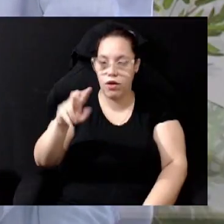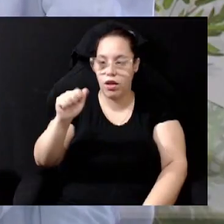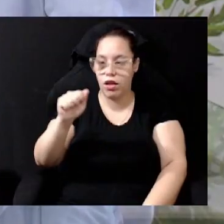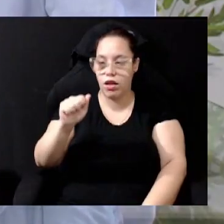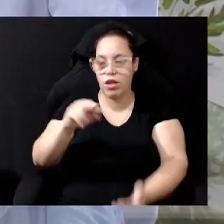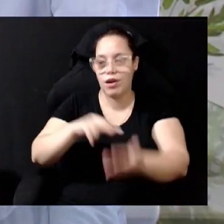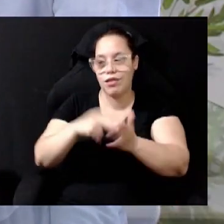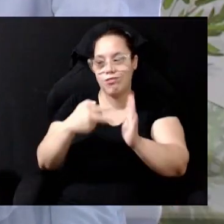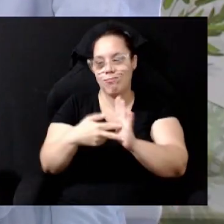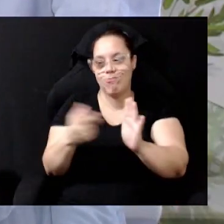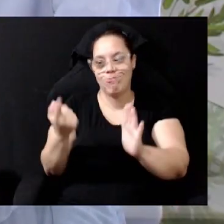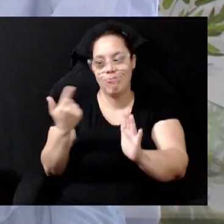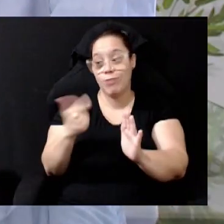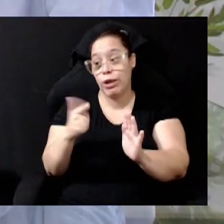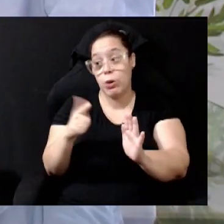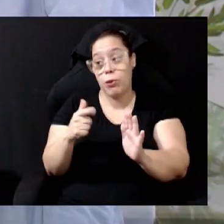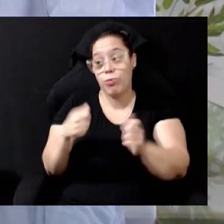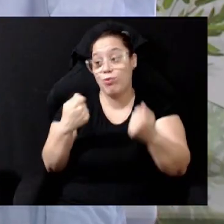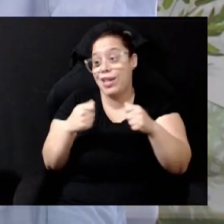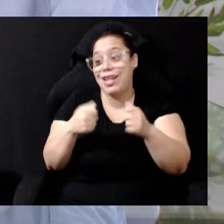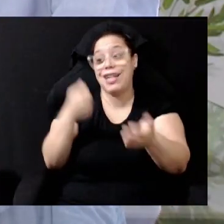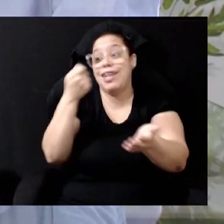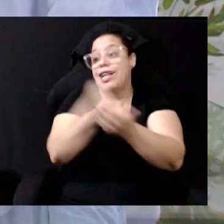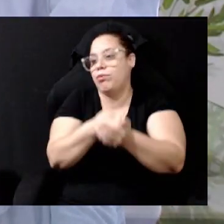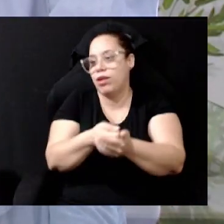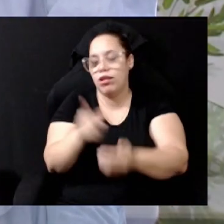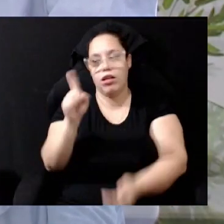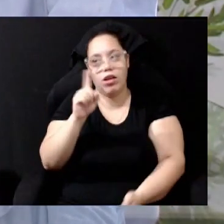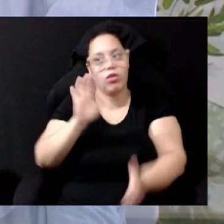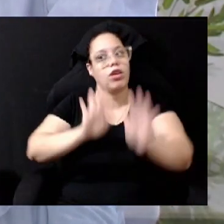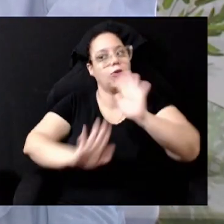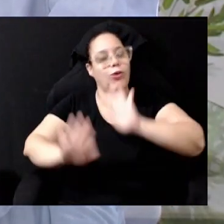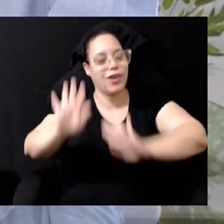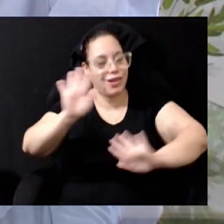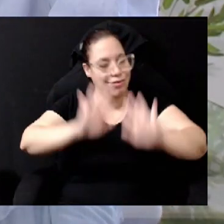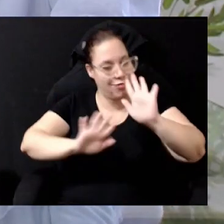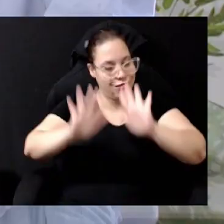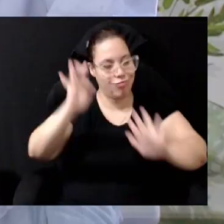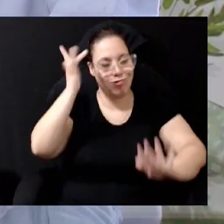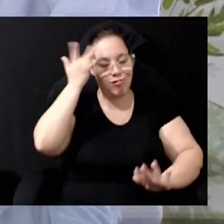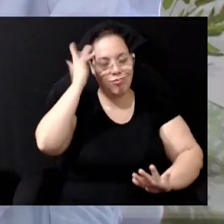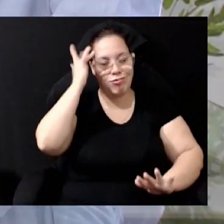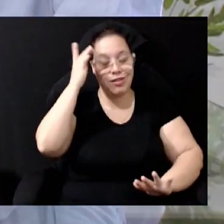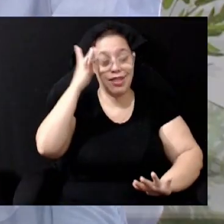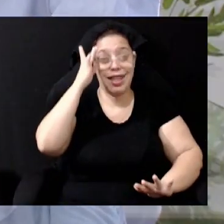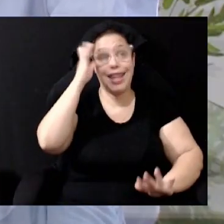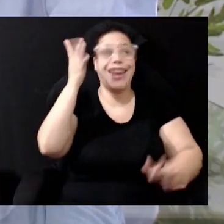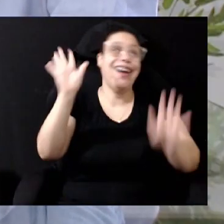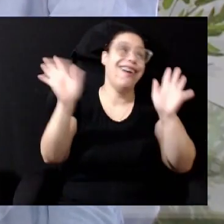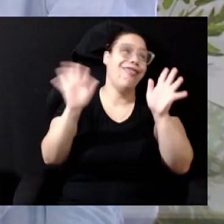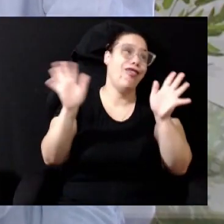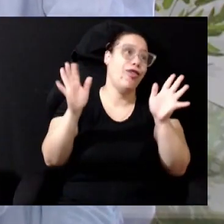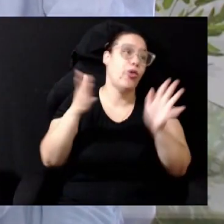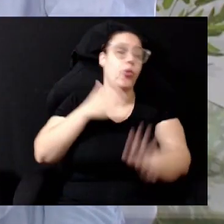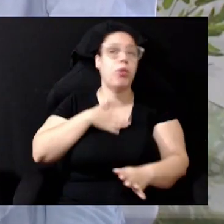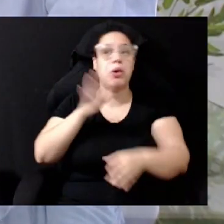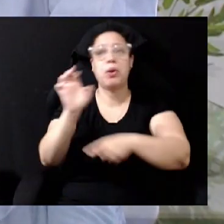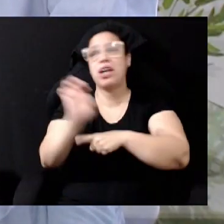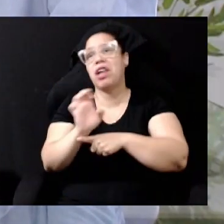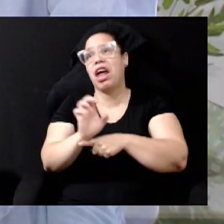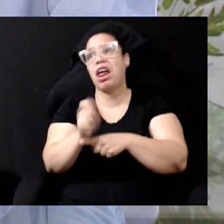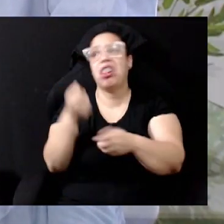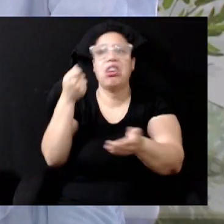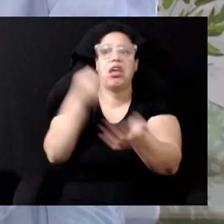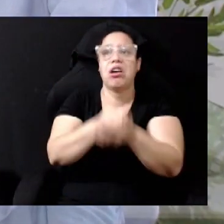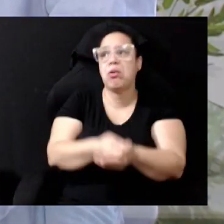deva pagar, né? Tem que tomar esse cuidado para achar que, né, tem gente que acha, não, o meu estado não vai cobrar junto, então eu não preciso pagar,